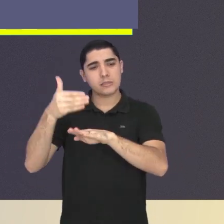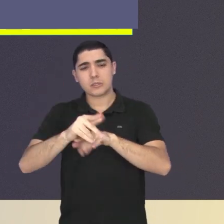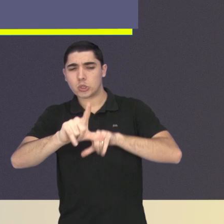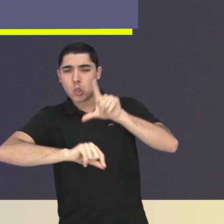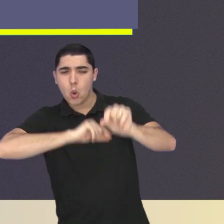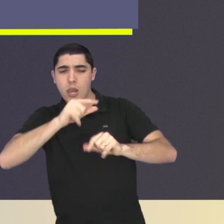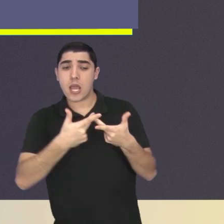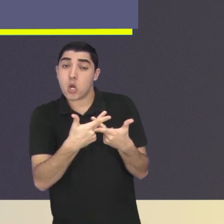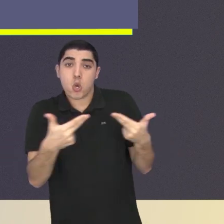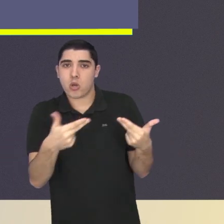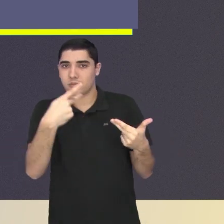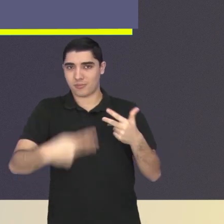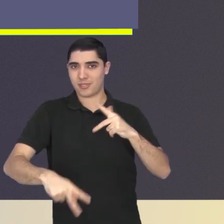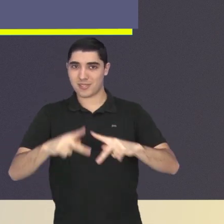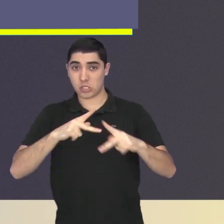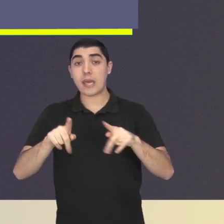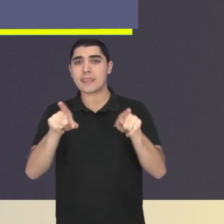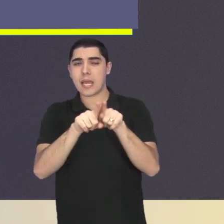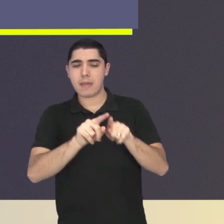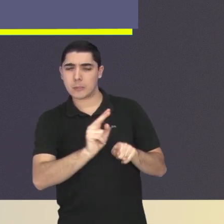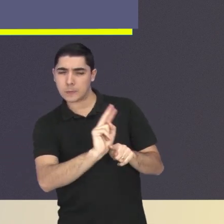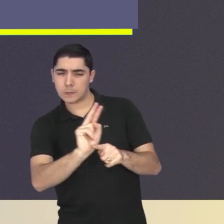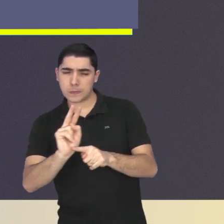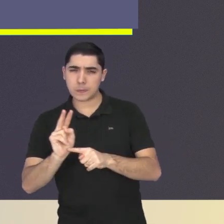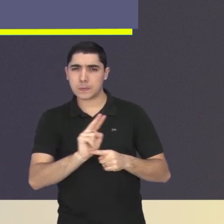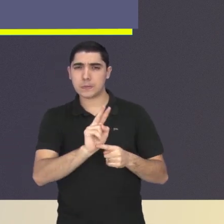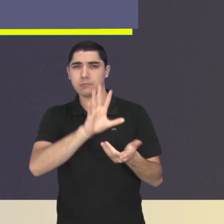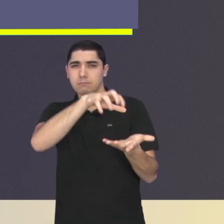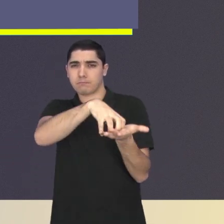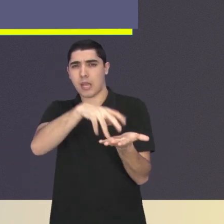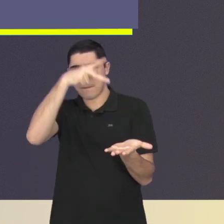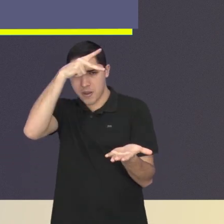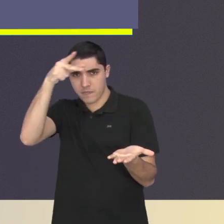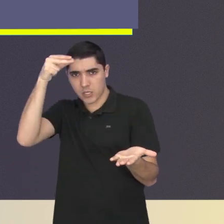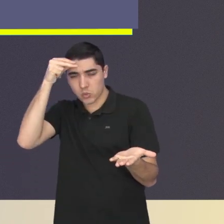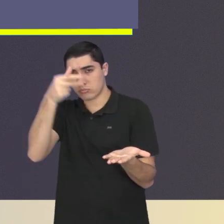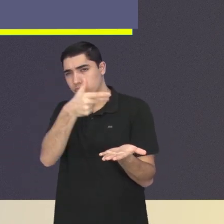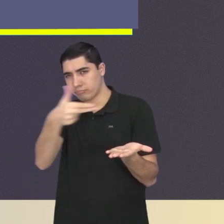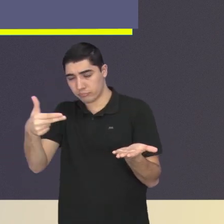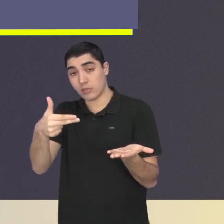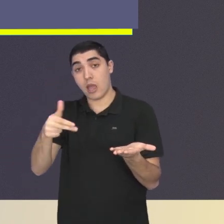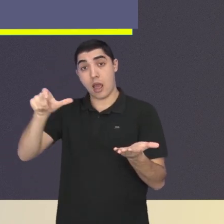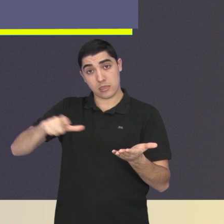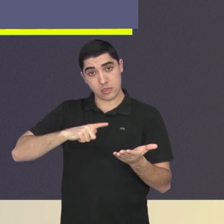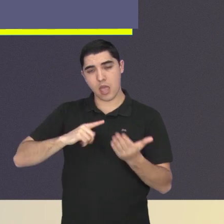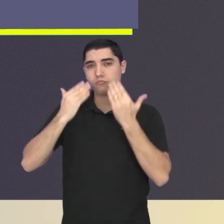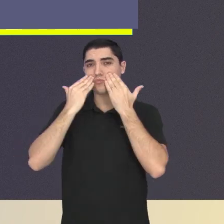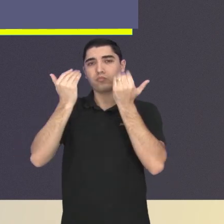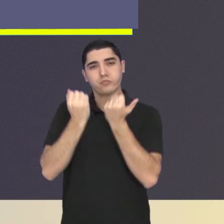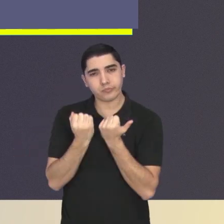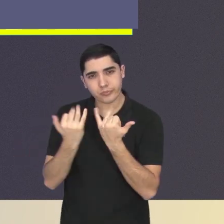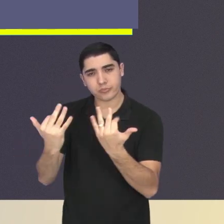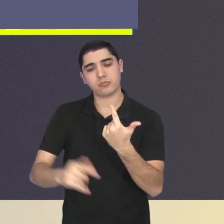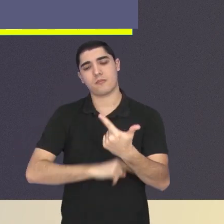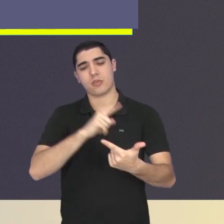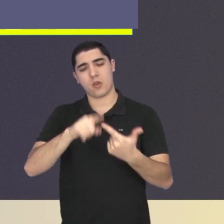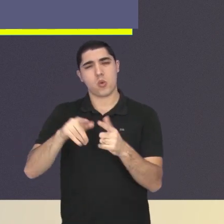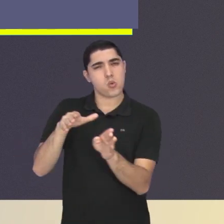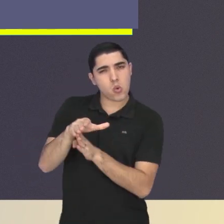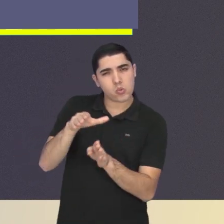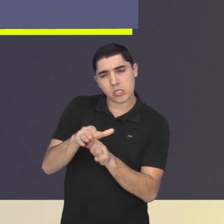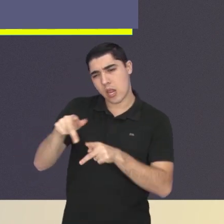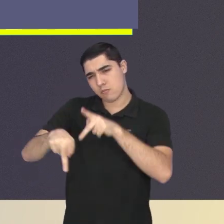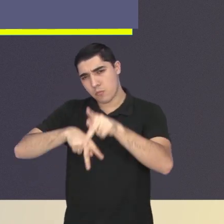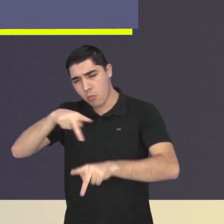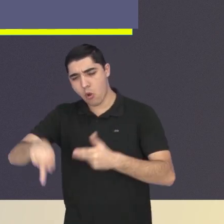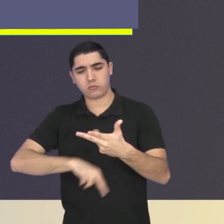nas decisões do município e na fiscalização dos órgãos públicos, que se dá por meio de audiências públicas, conselhos